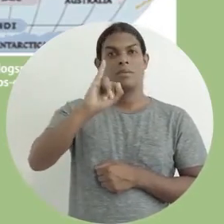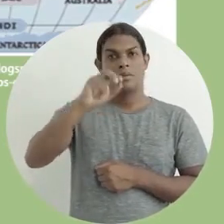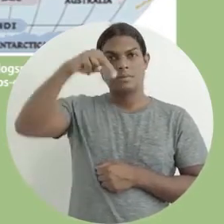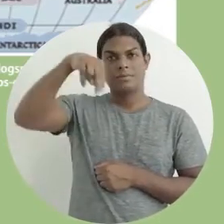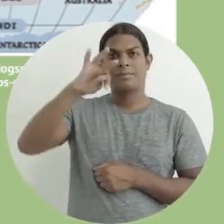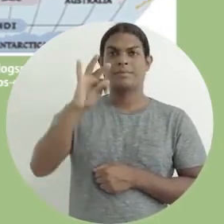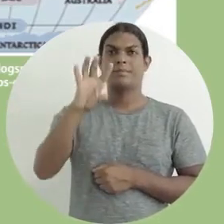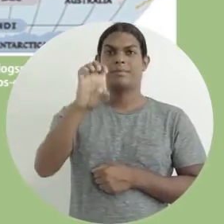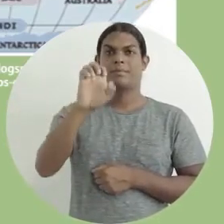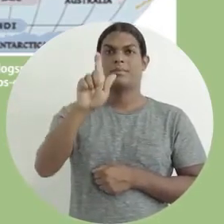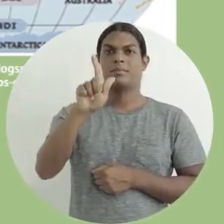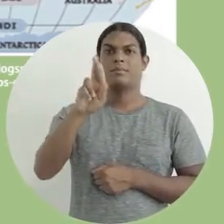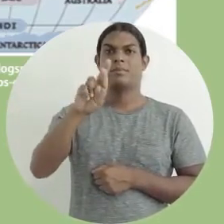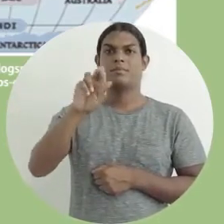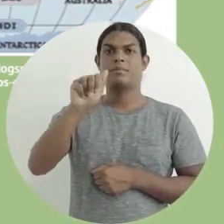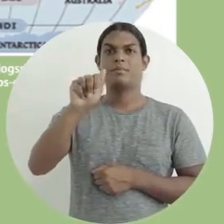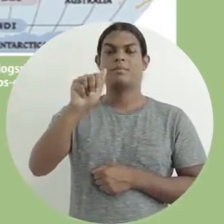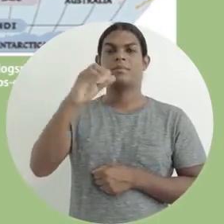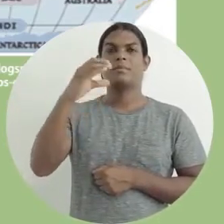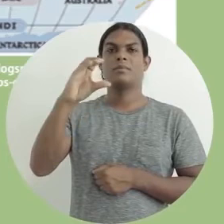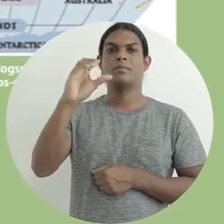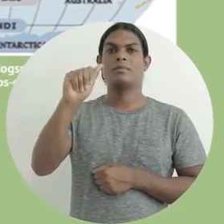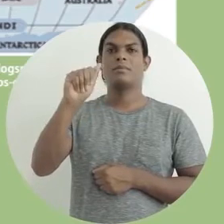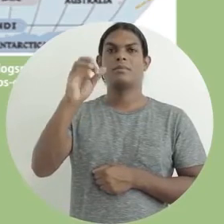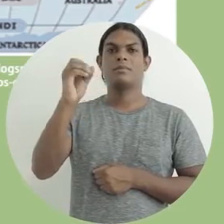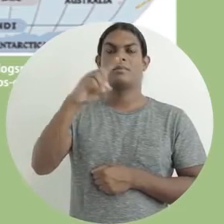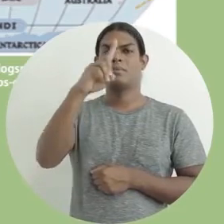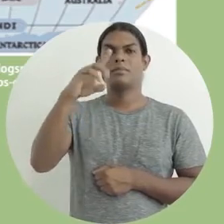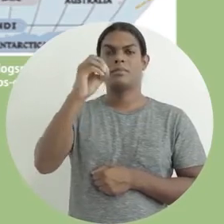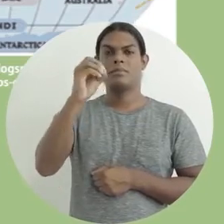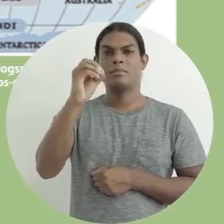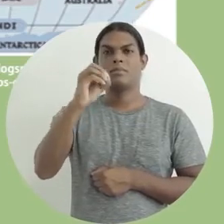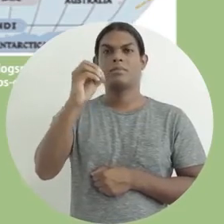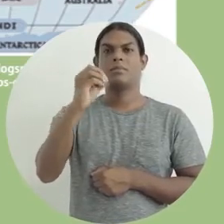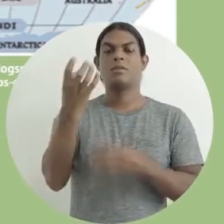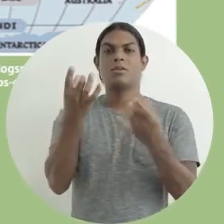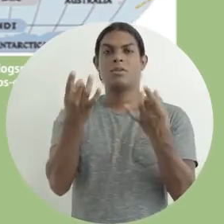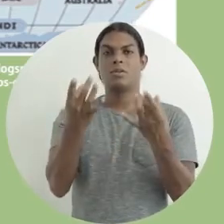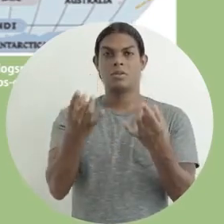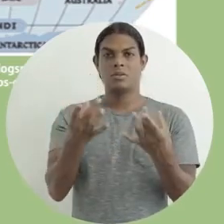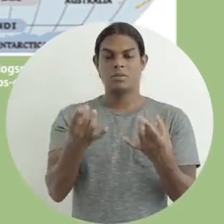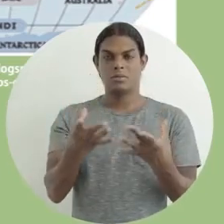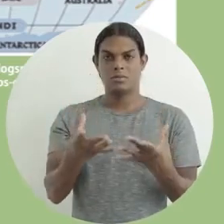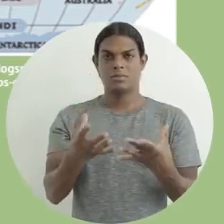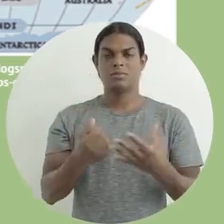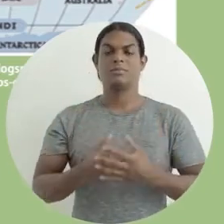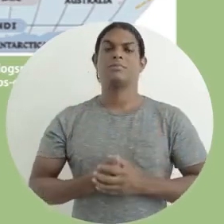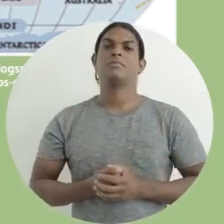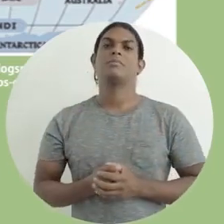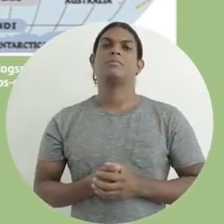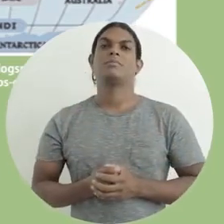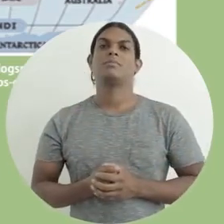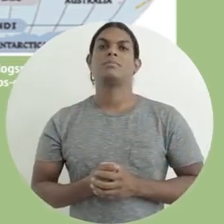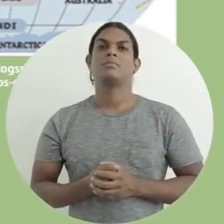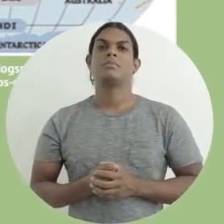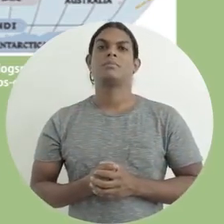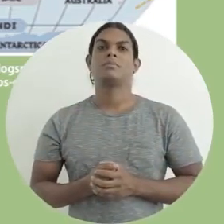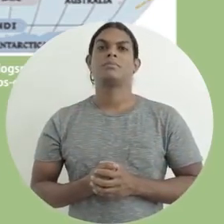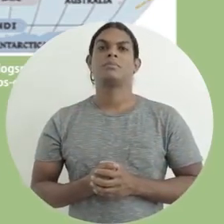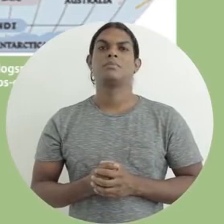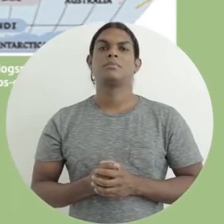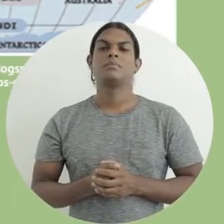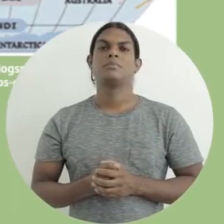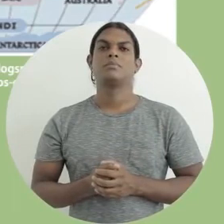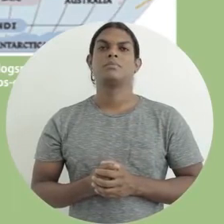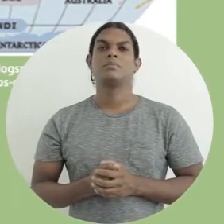Influência comercial, porque vários países juntos eles têm maior poder de barganha para penetrar em outros